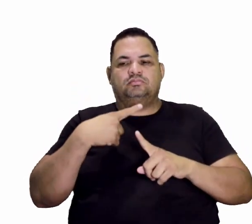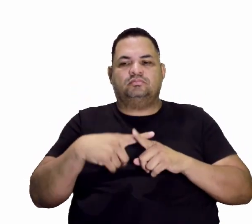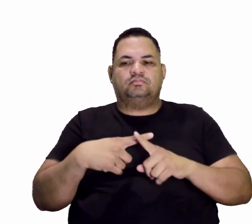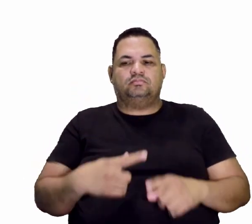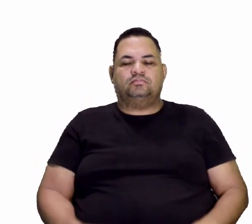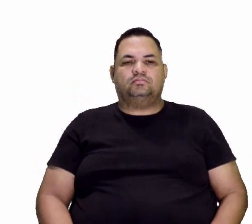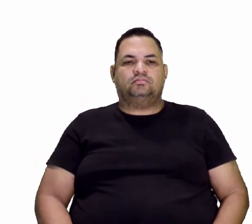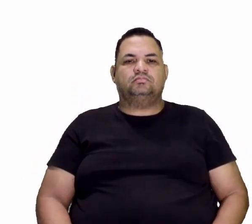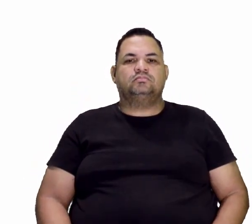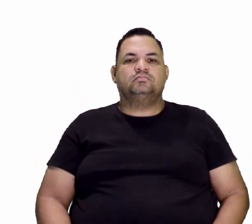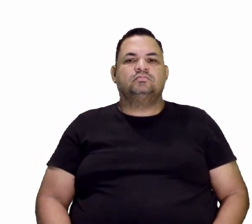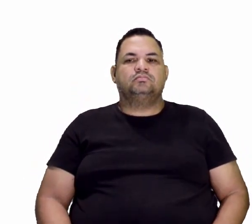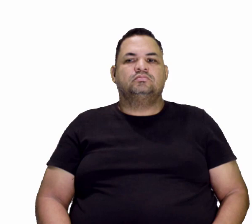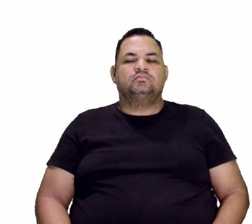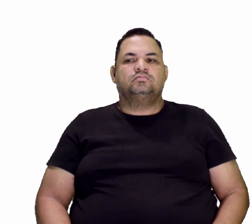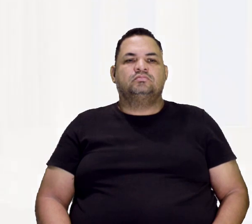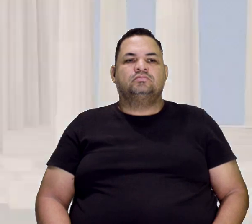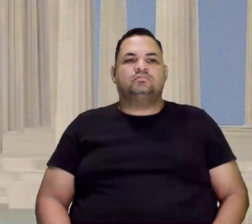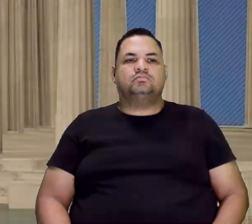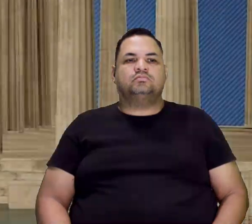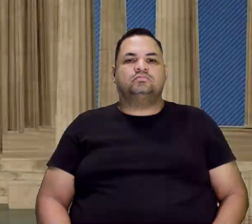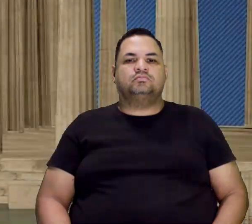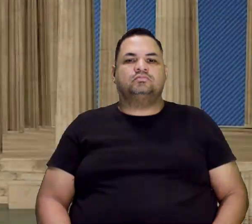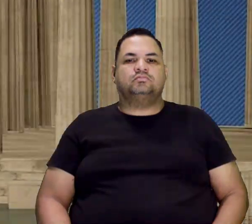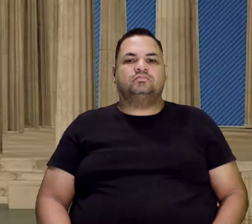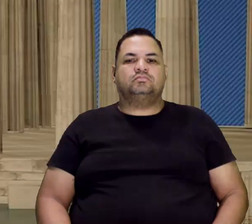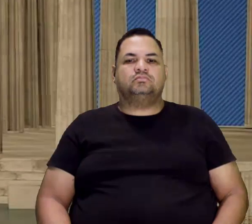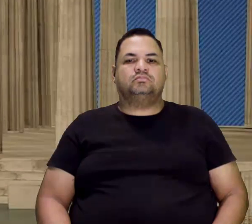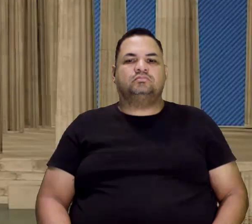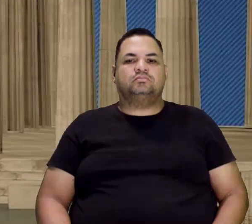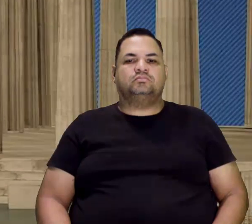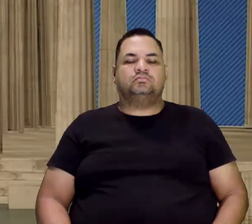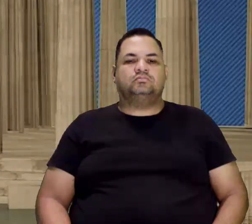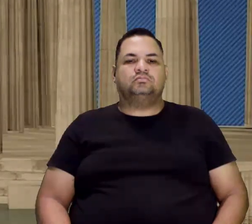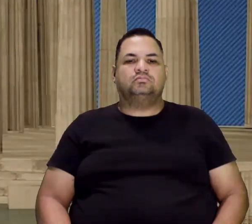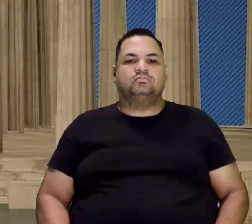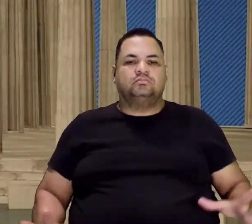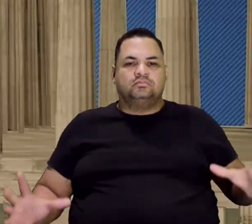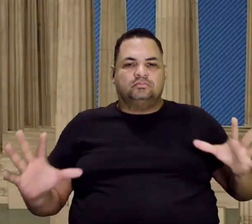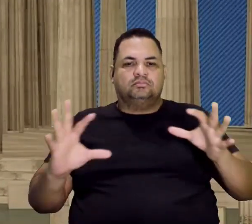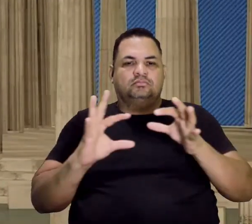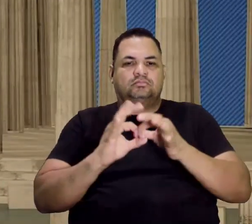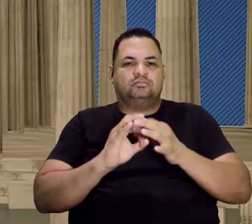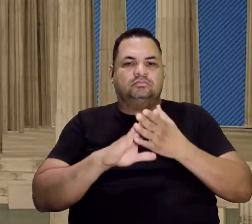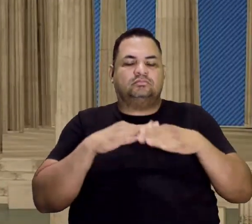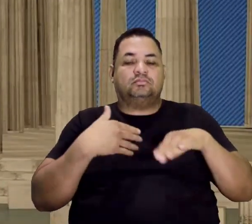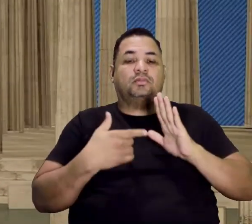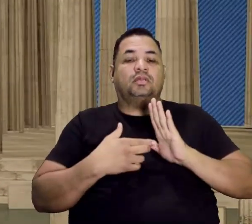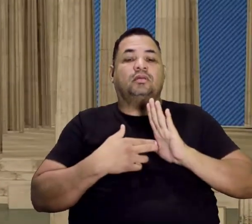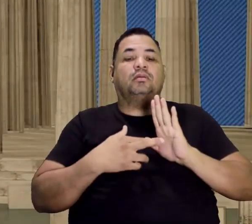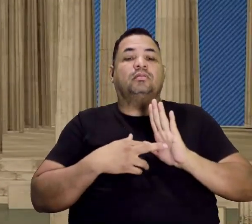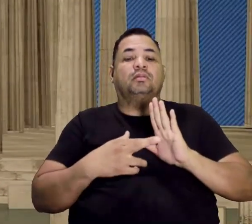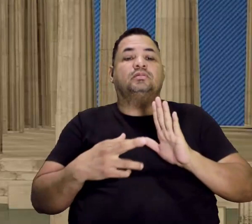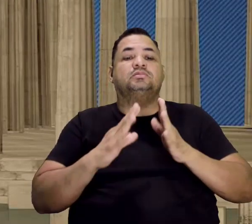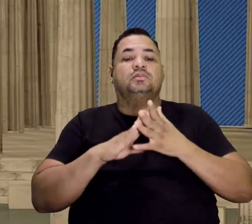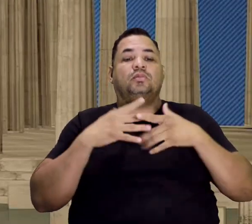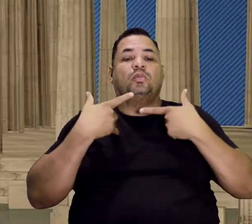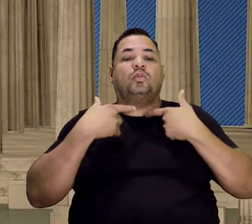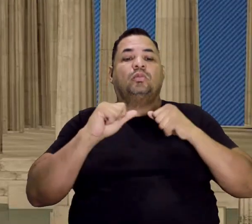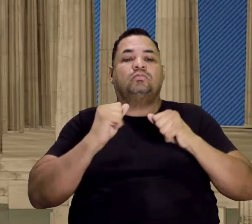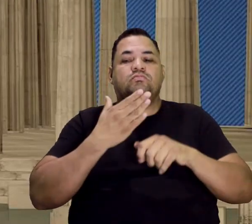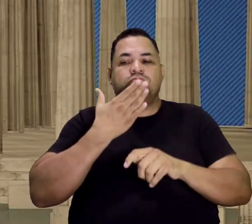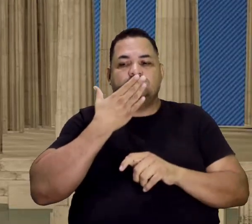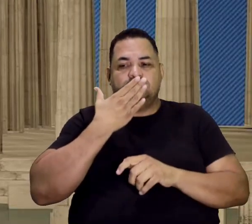aí? Vem aqui comigo, vamos lá. O contexto ele representa qual tipo de linguagem? E por